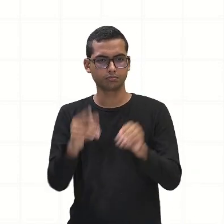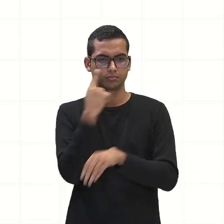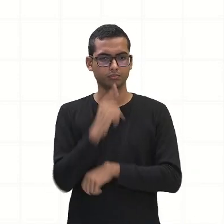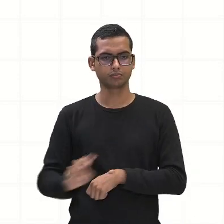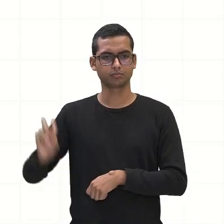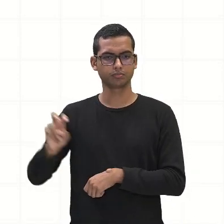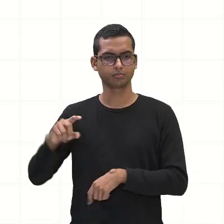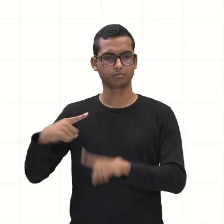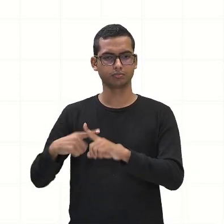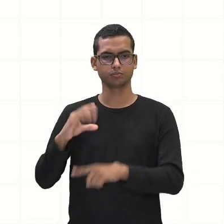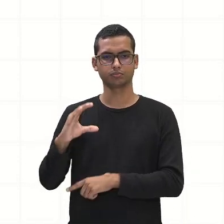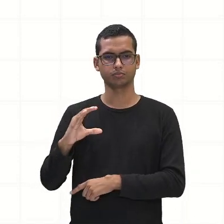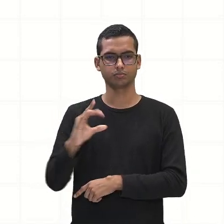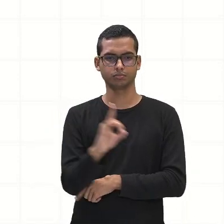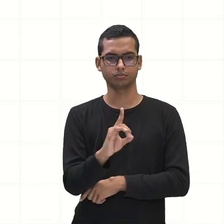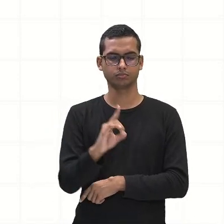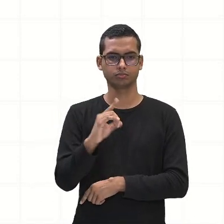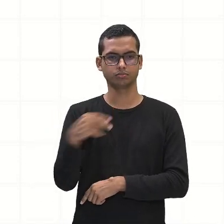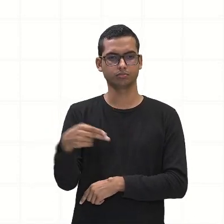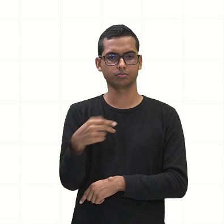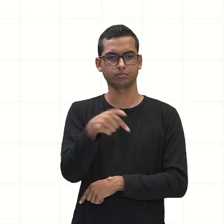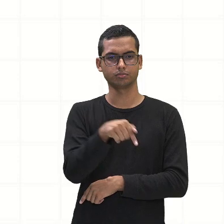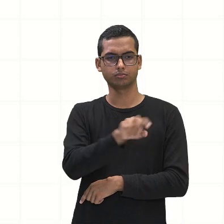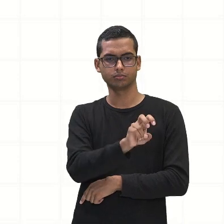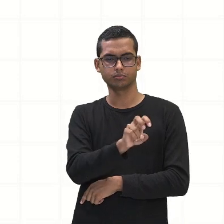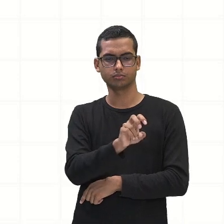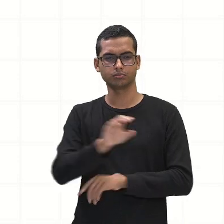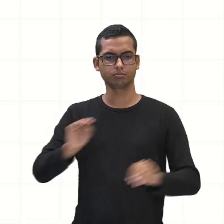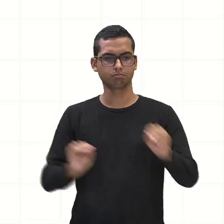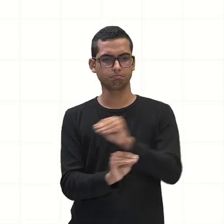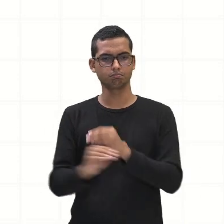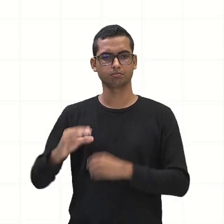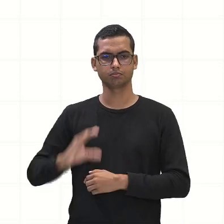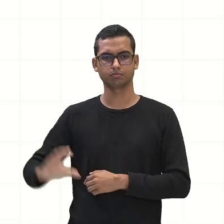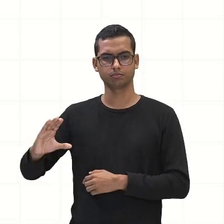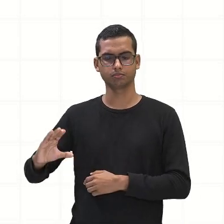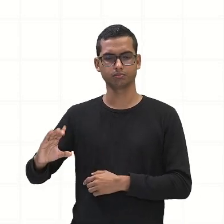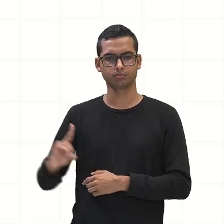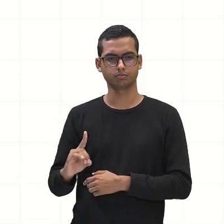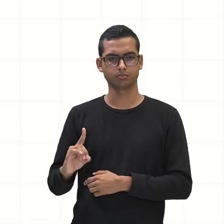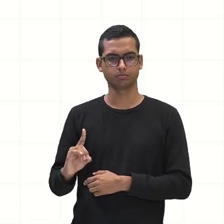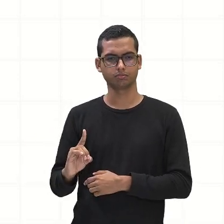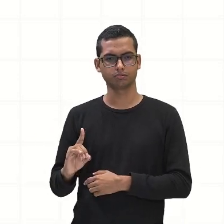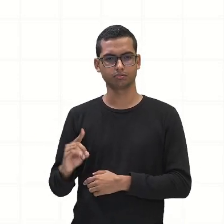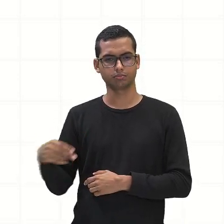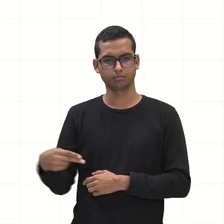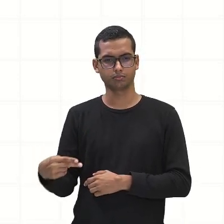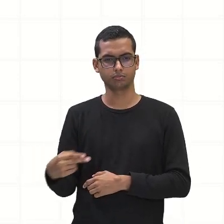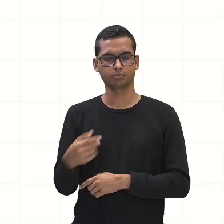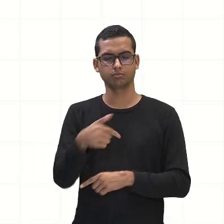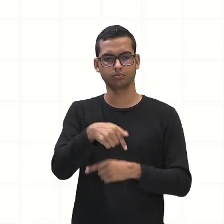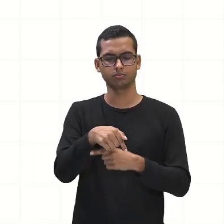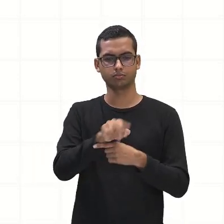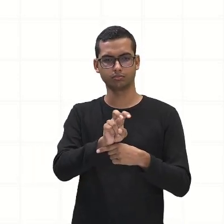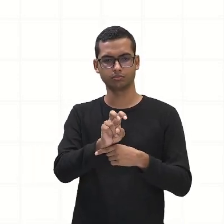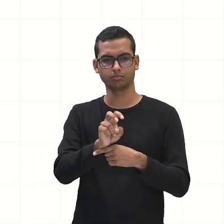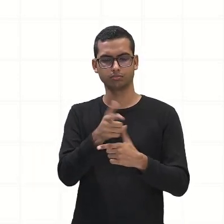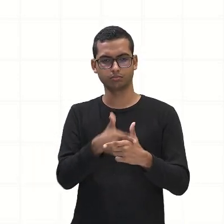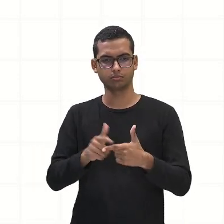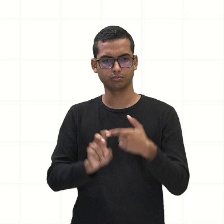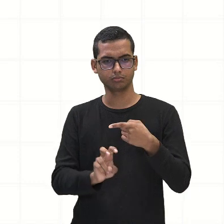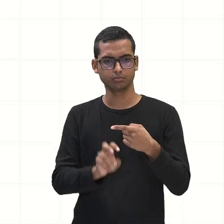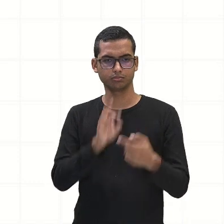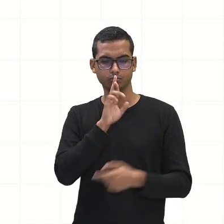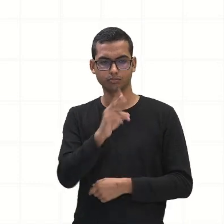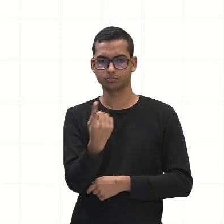medir 15. Então, todo esse lado aqui mede 15, correto? Só que eu não quero isso. Eu quero